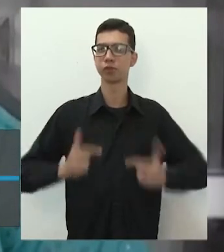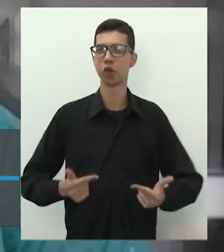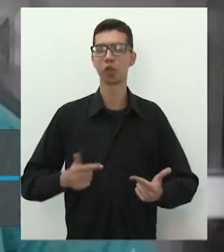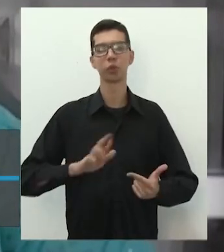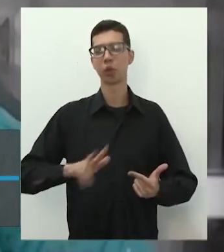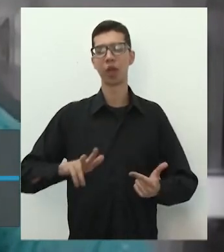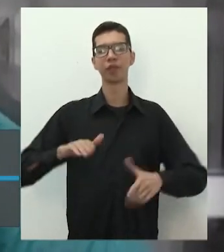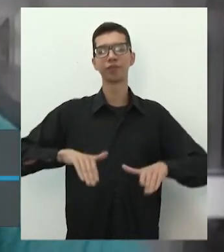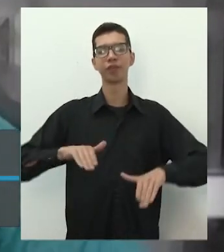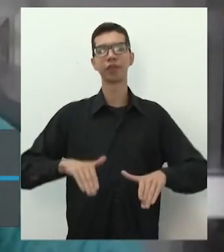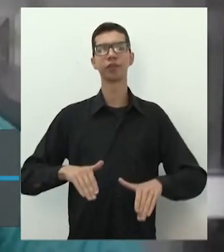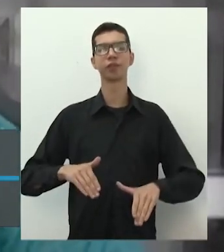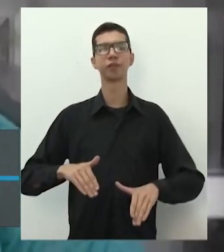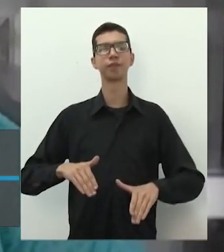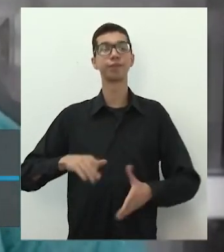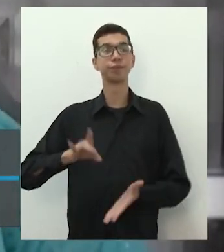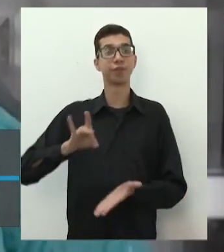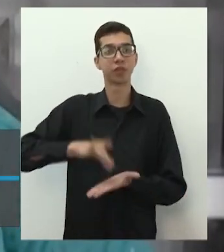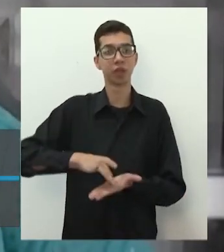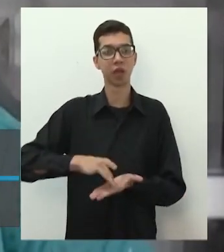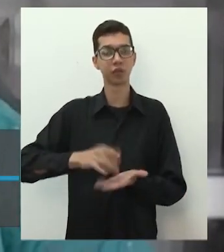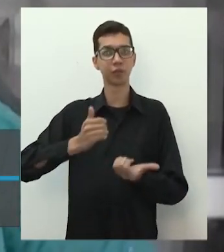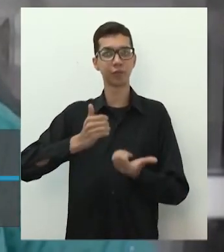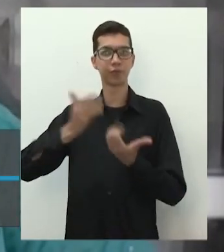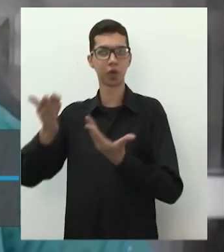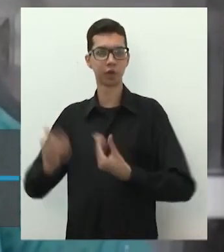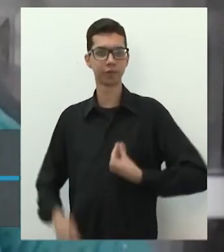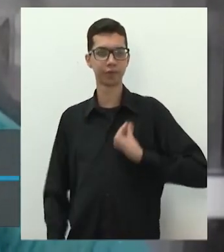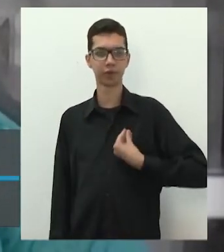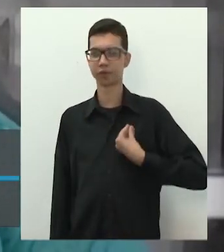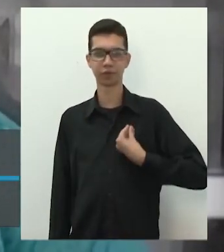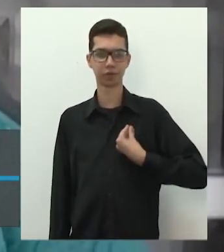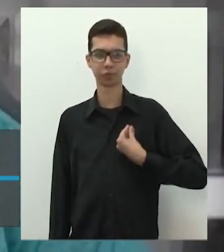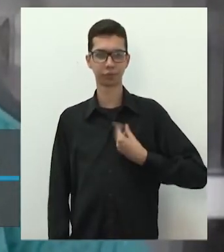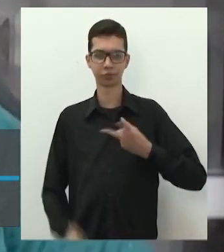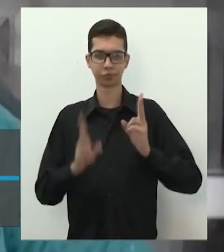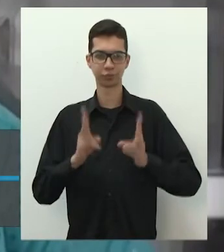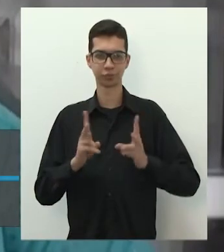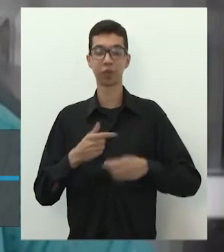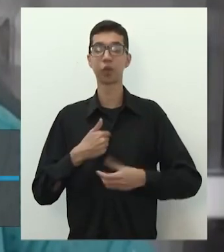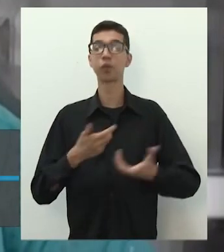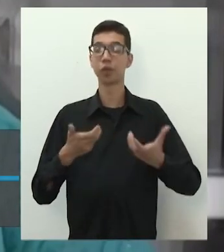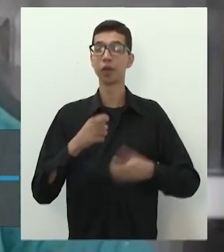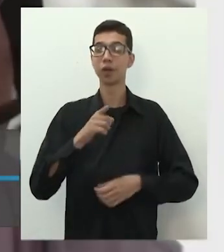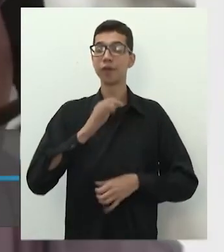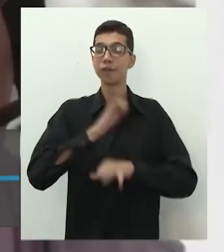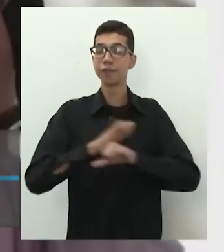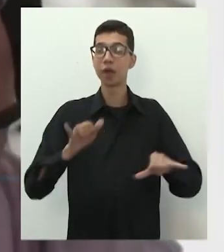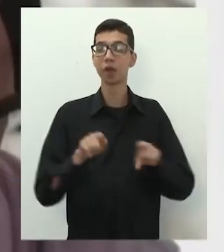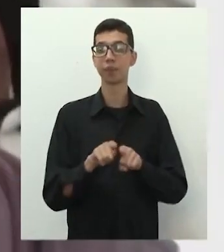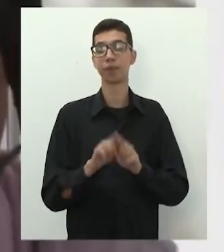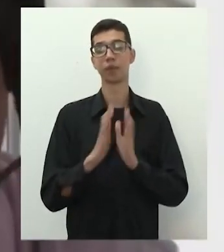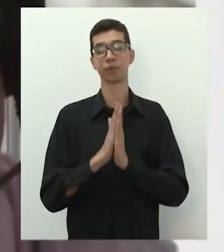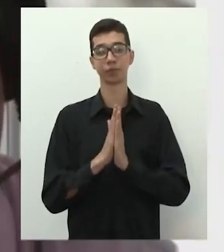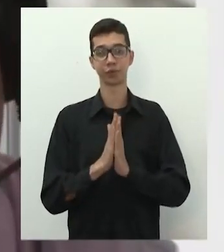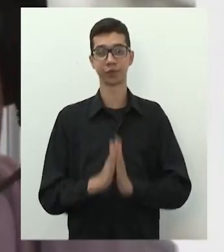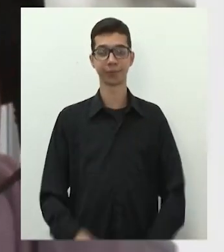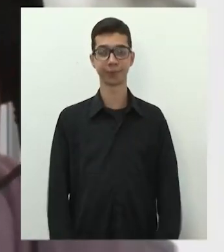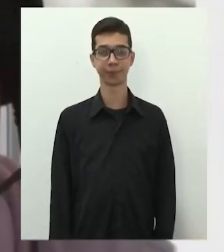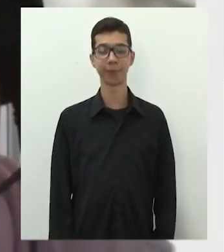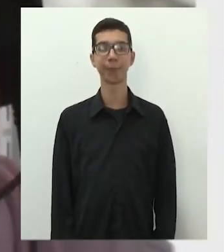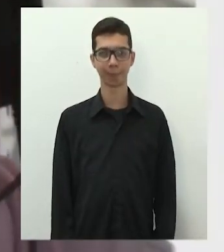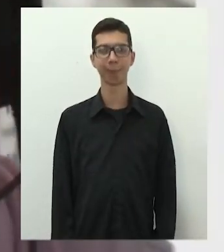mais velhas ou muito mais bonitas, né, para serem apreciadas. Então, ela coloca essa questão das meninas muito maquiadas